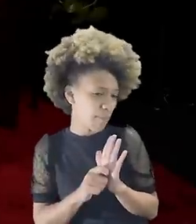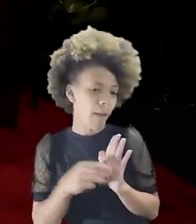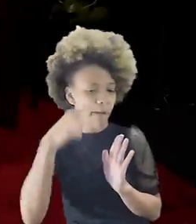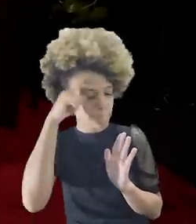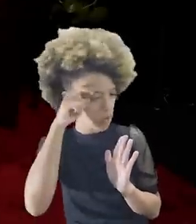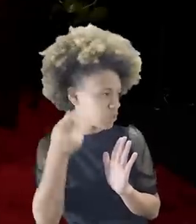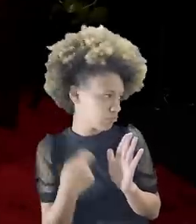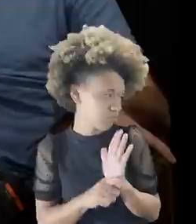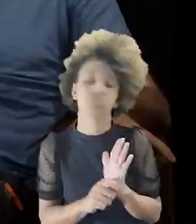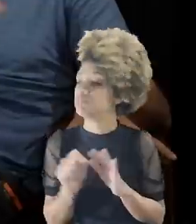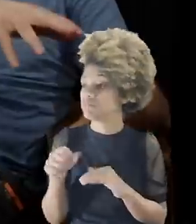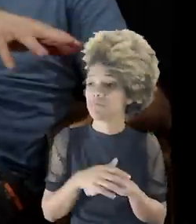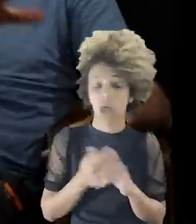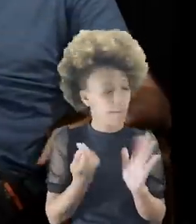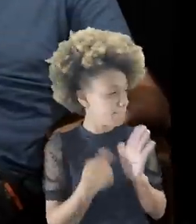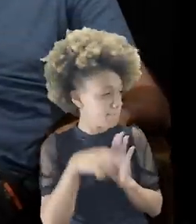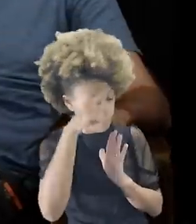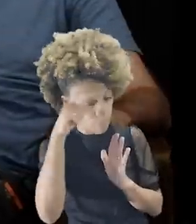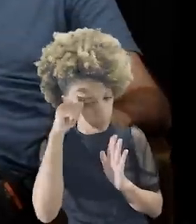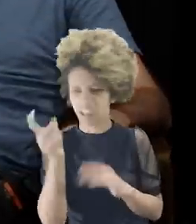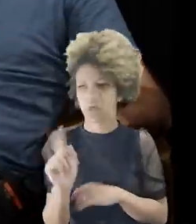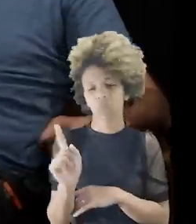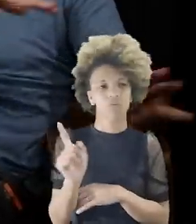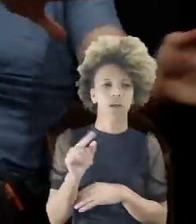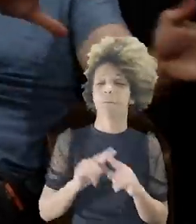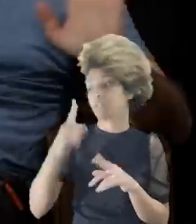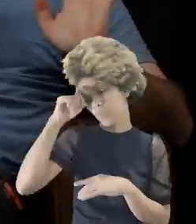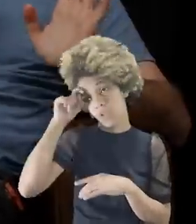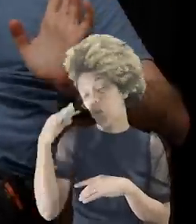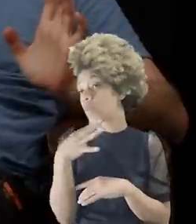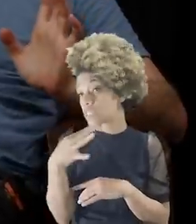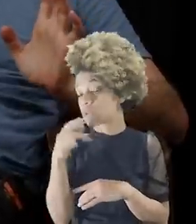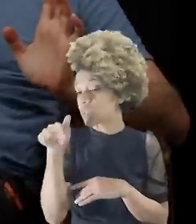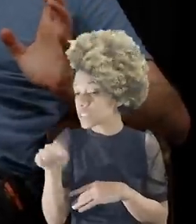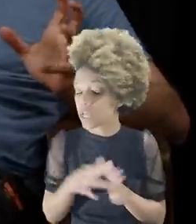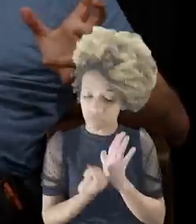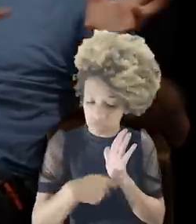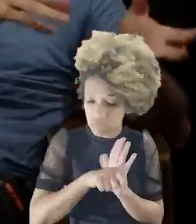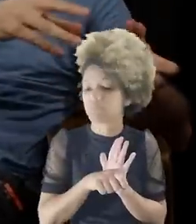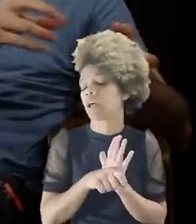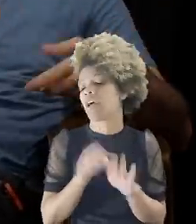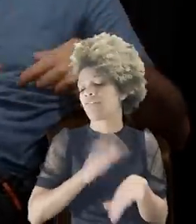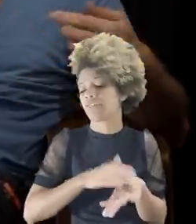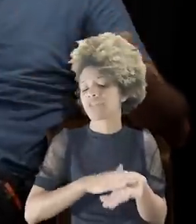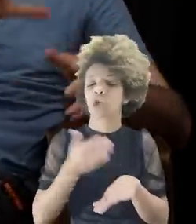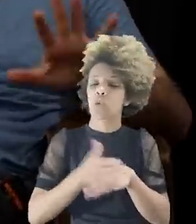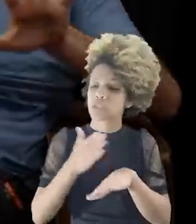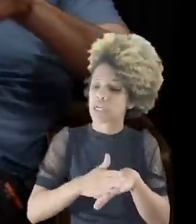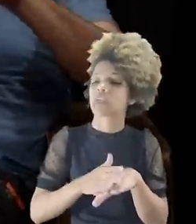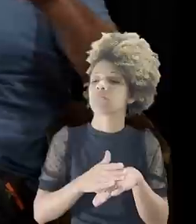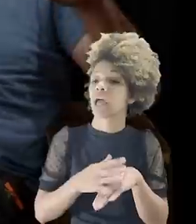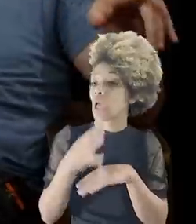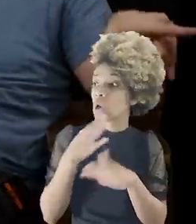nome que entra lá eu boto Maurício É isso aí o que que os caras fazem as vezes o cara o Maurício não tão conhecido assim aí o cara coloca ele ele vai fazer uns